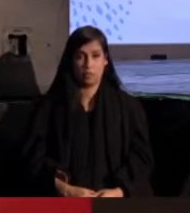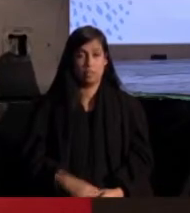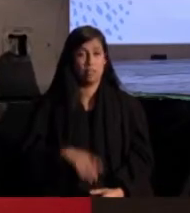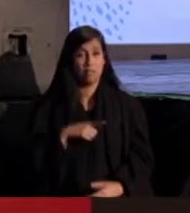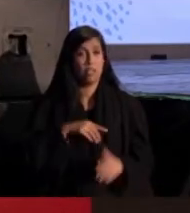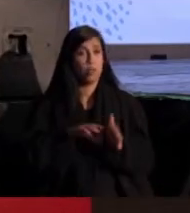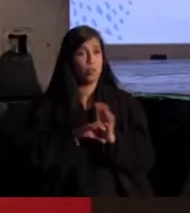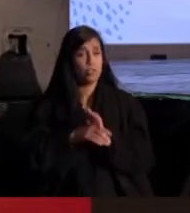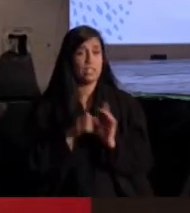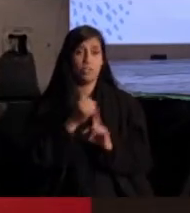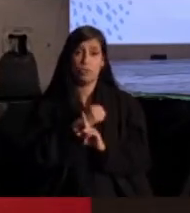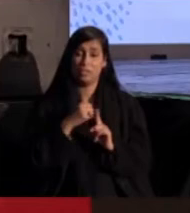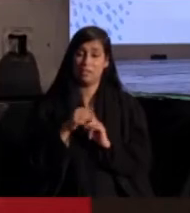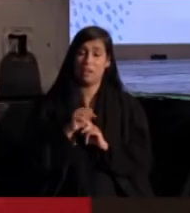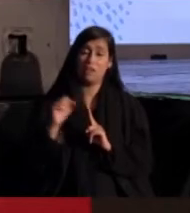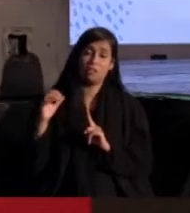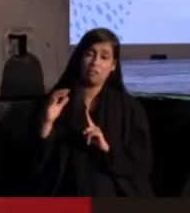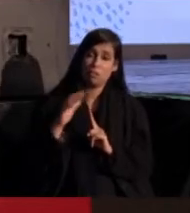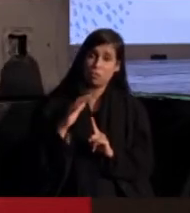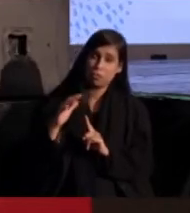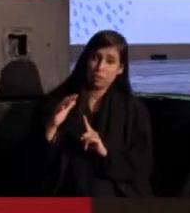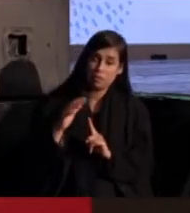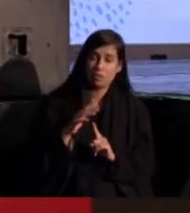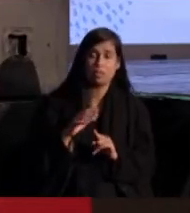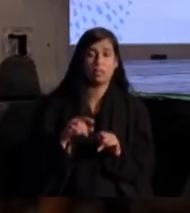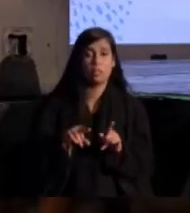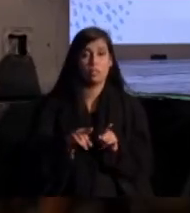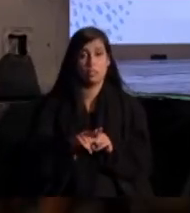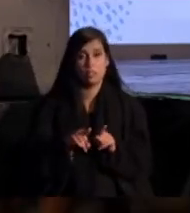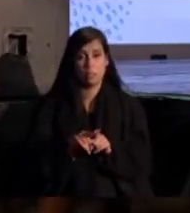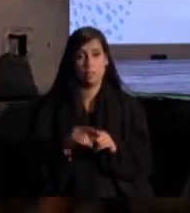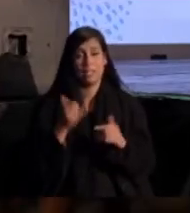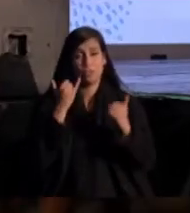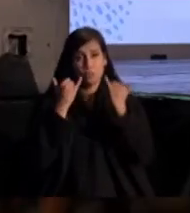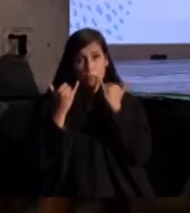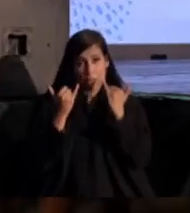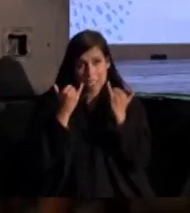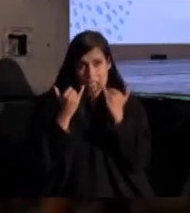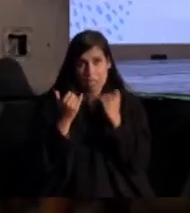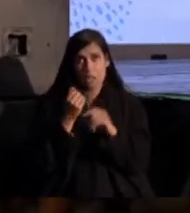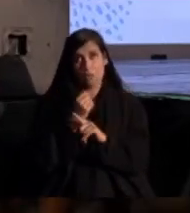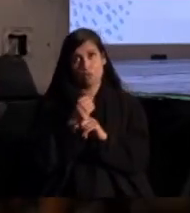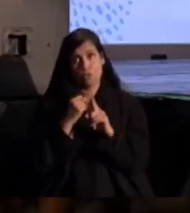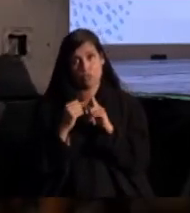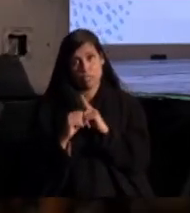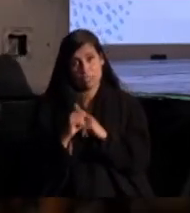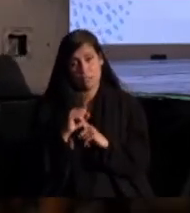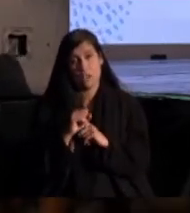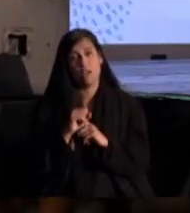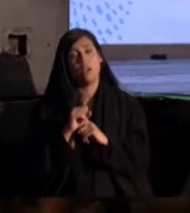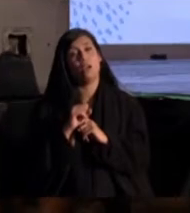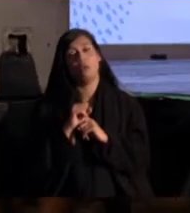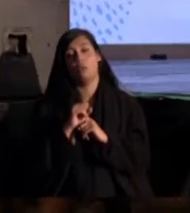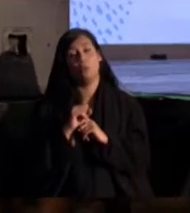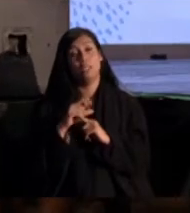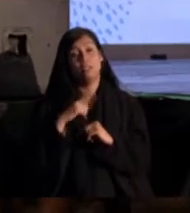né? Nós podemos falar vastamente em formação social da boca humana por isso, né?